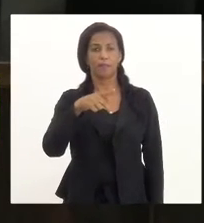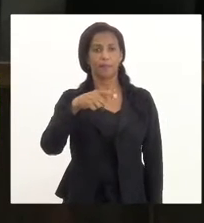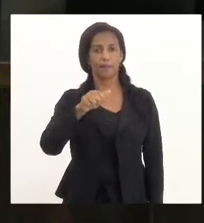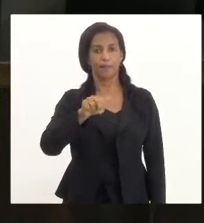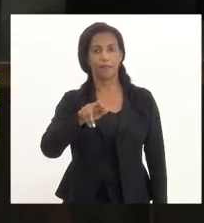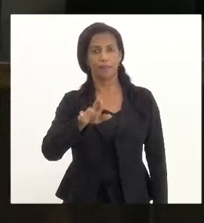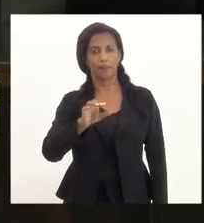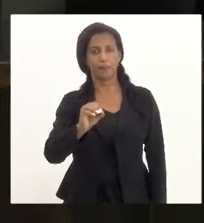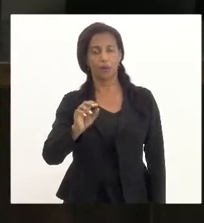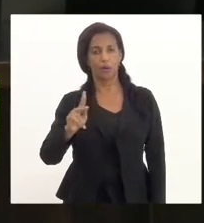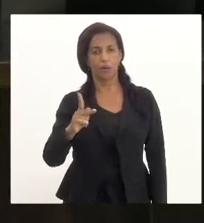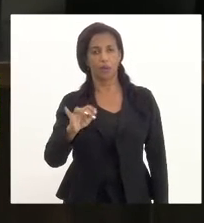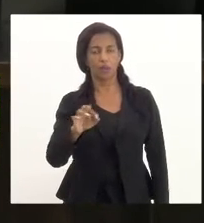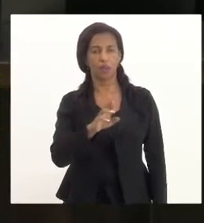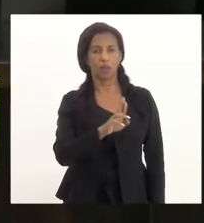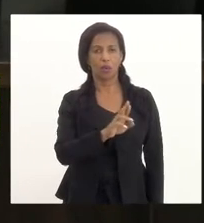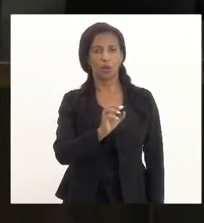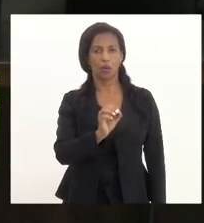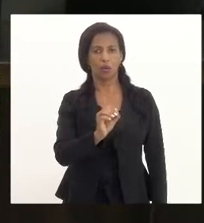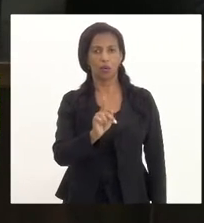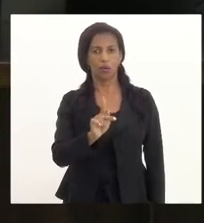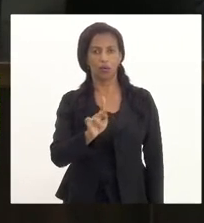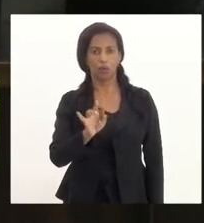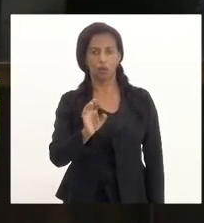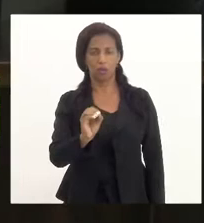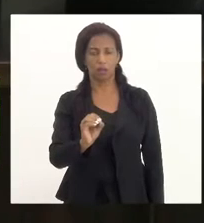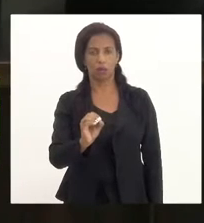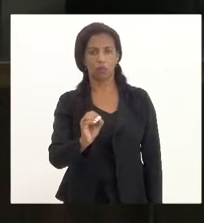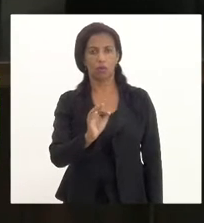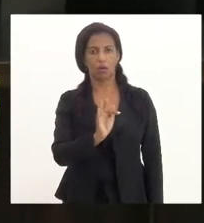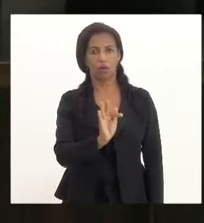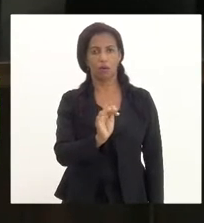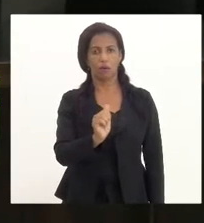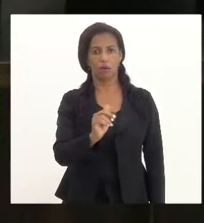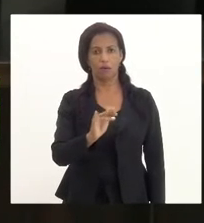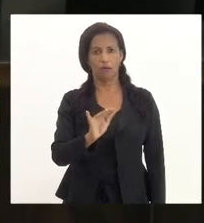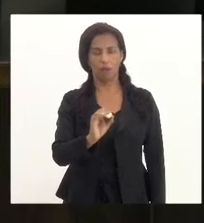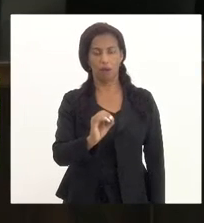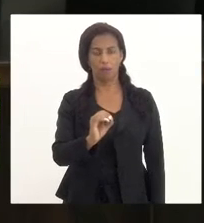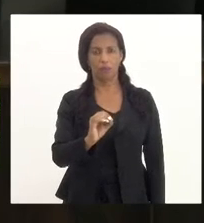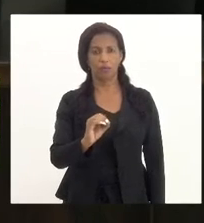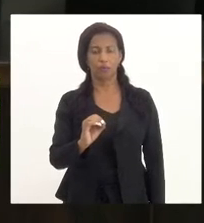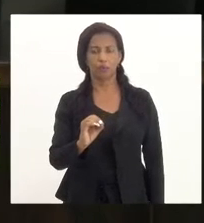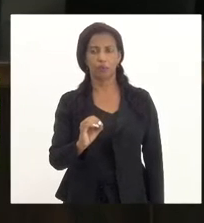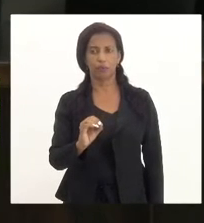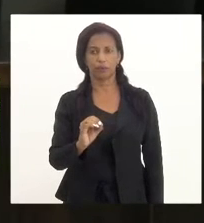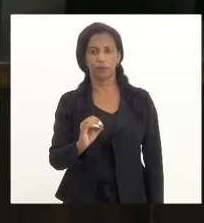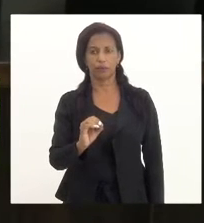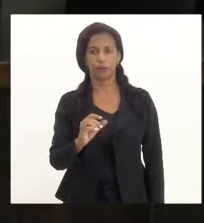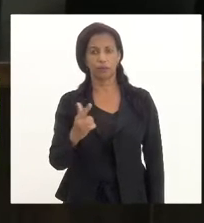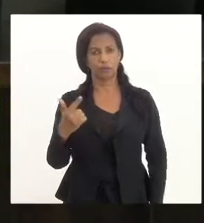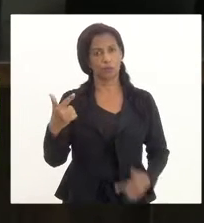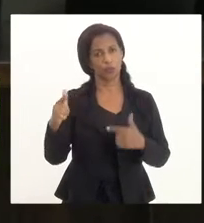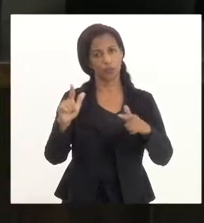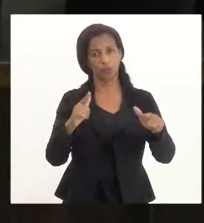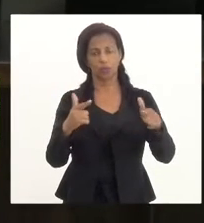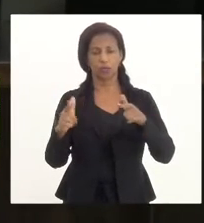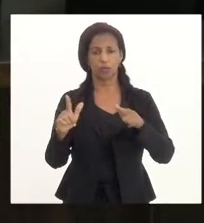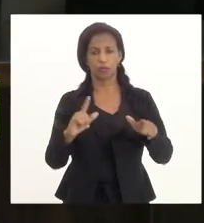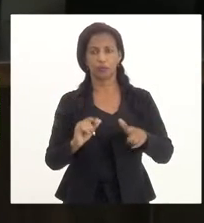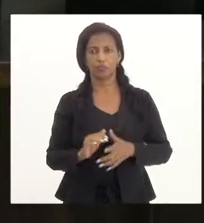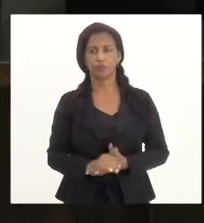Henrique Rodrigo Nascimento o Fábio Neira a cruz